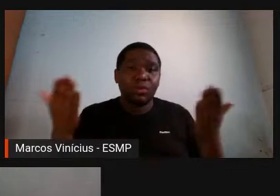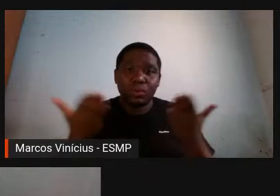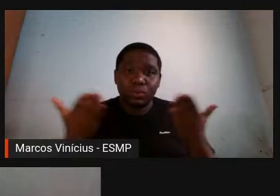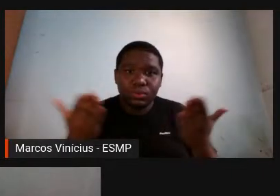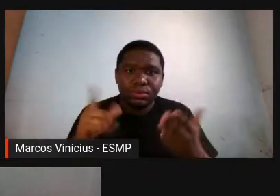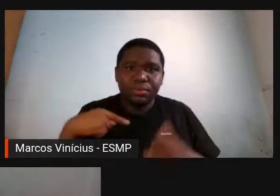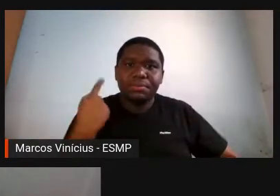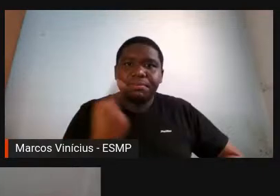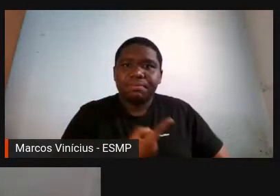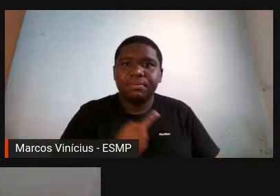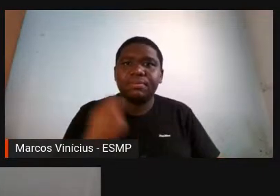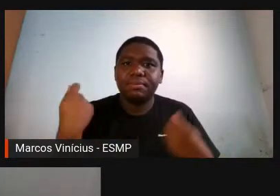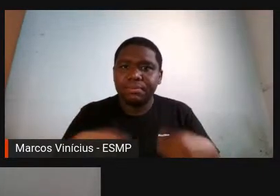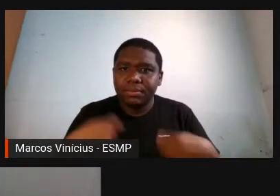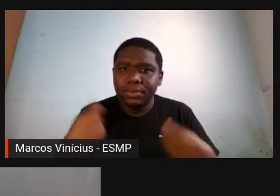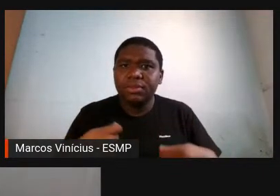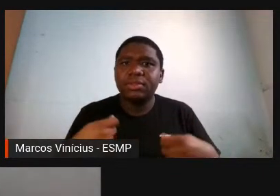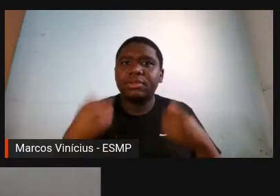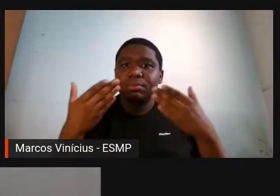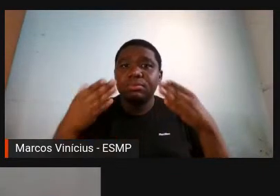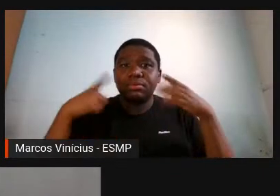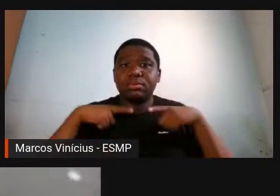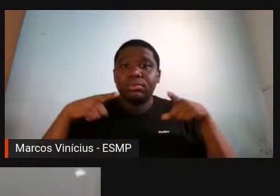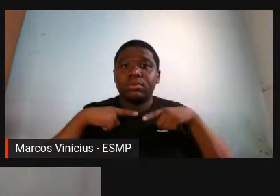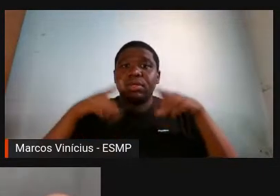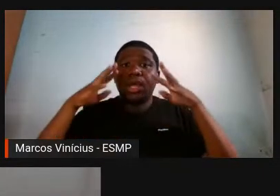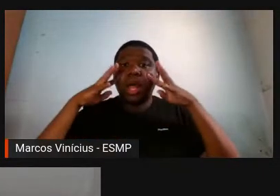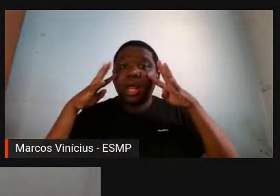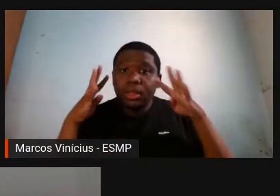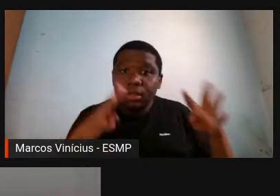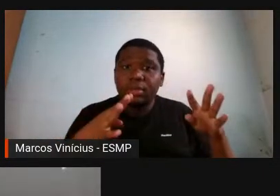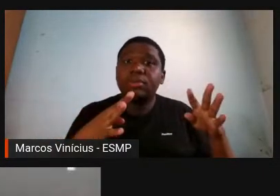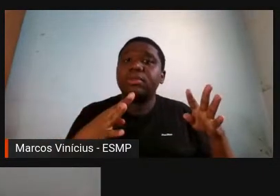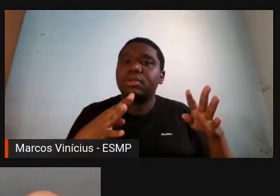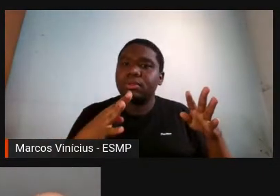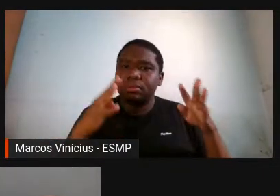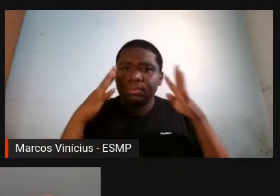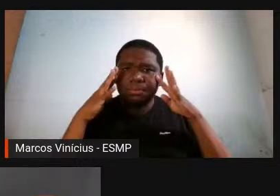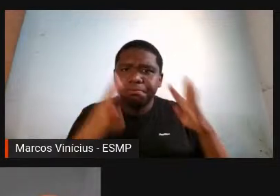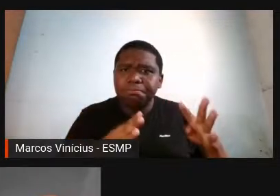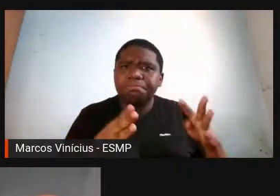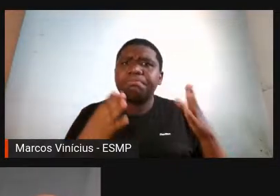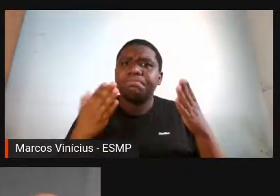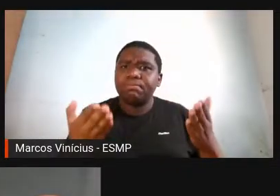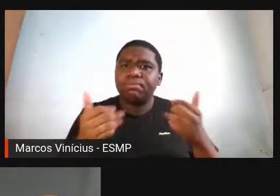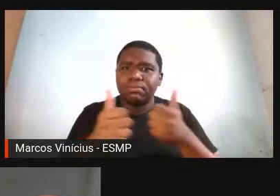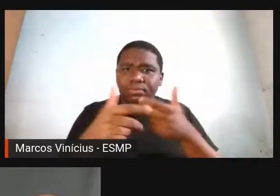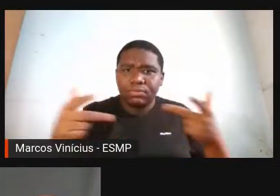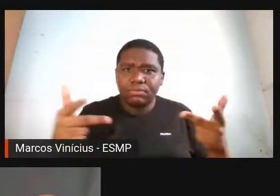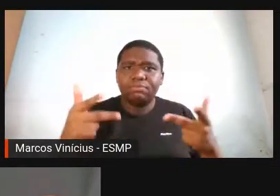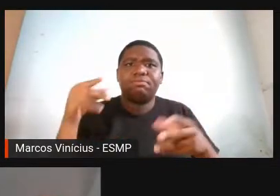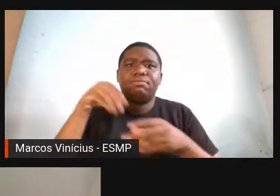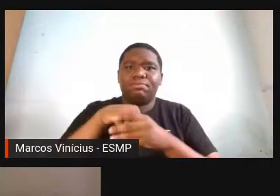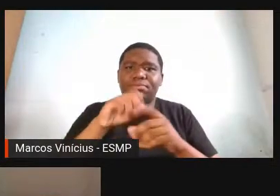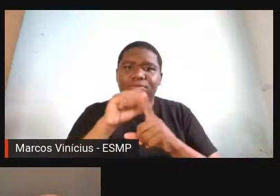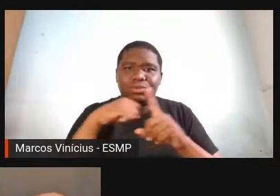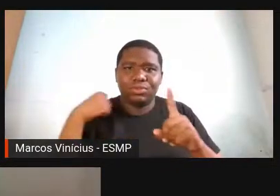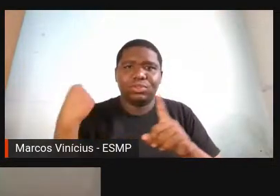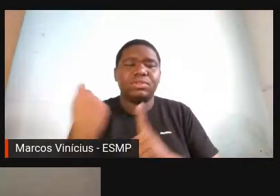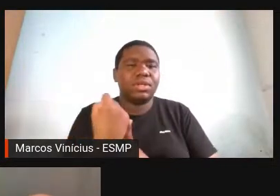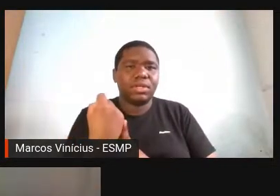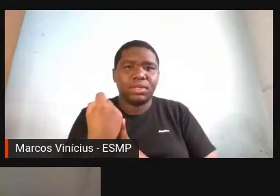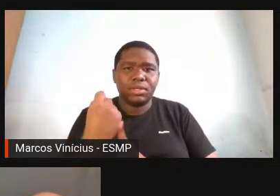que estar atentos a esses paradoxos da nossa sociedade de maneira